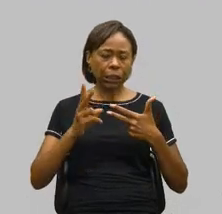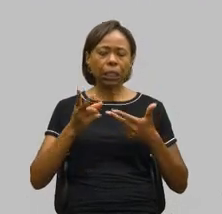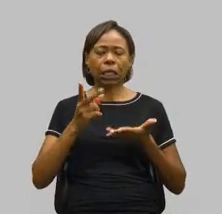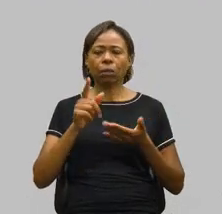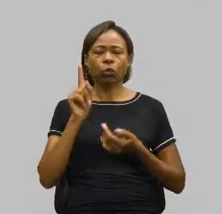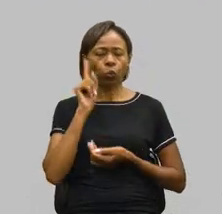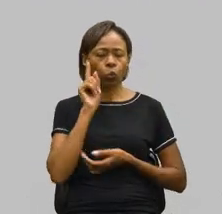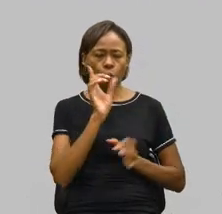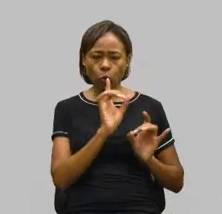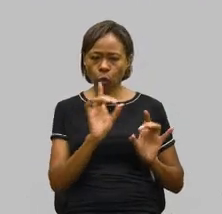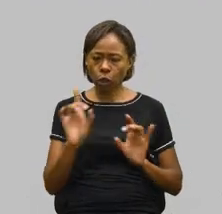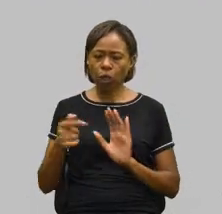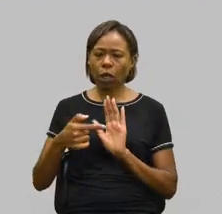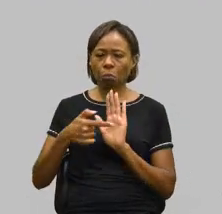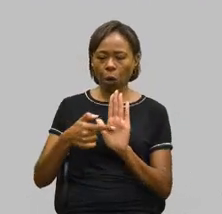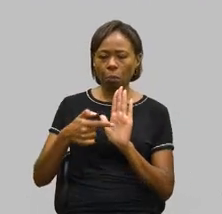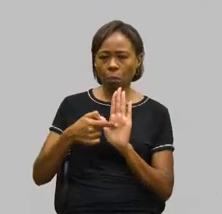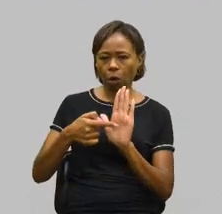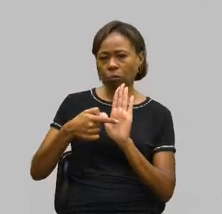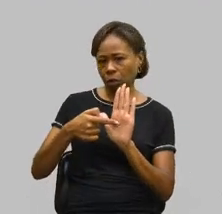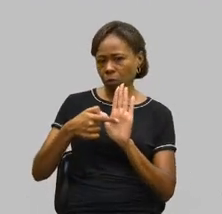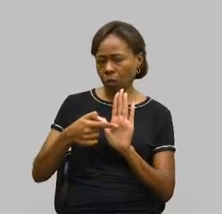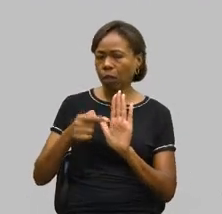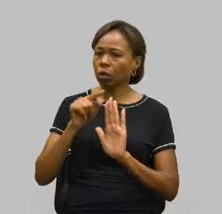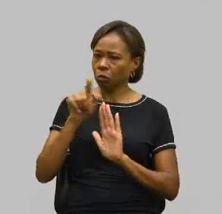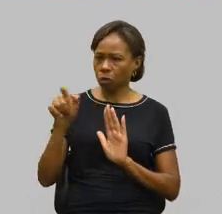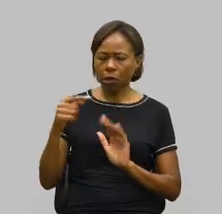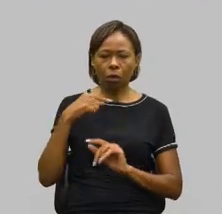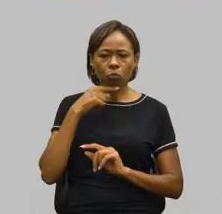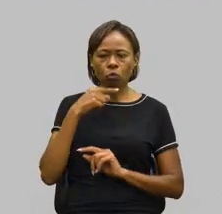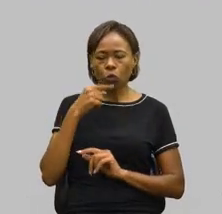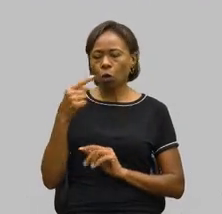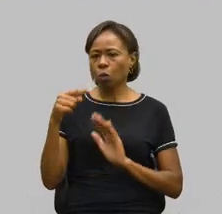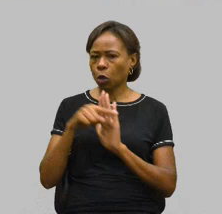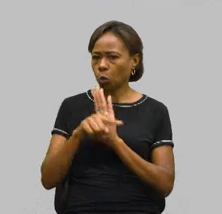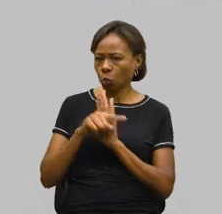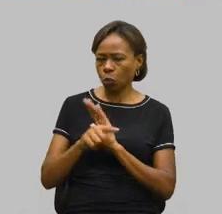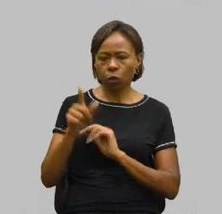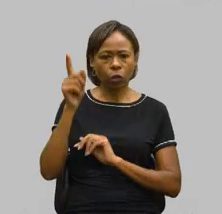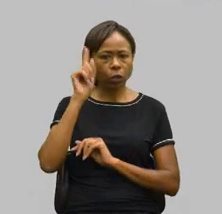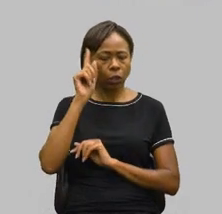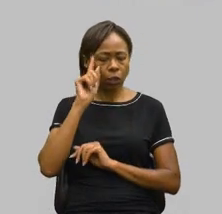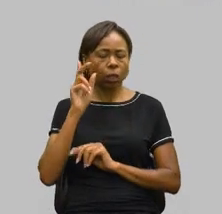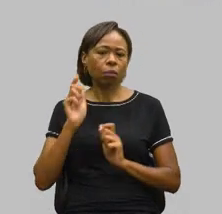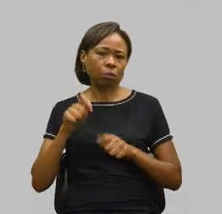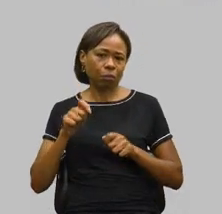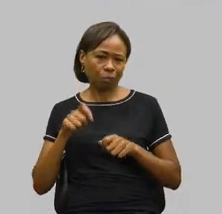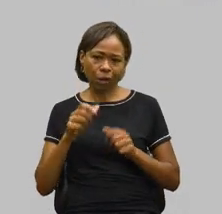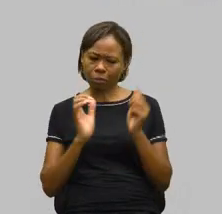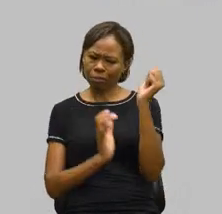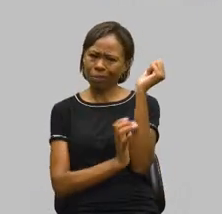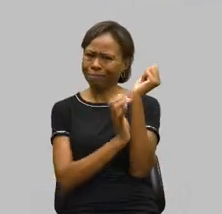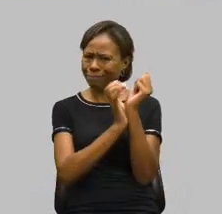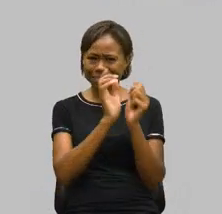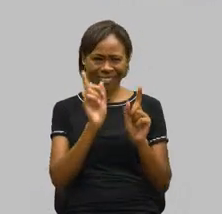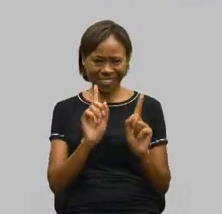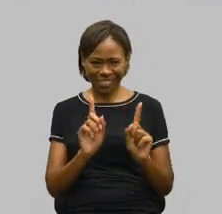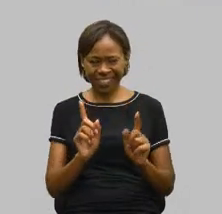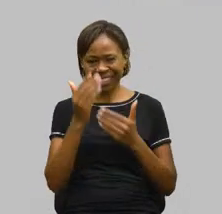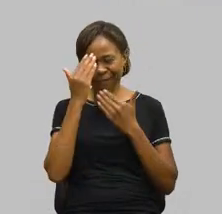então sempre estará aberta a todos os parlamentares para questionamentos diretos também de forma desburocratizada muito